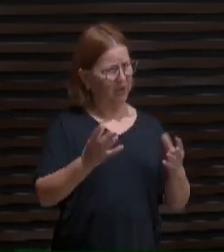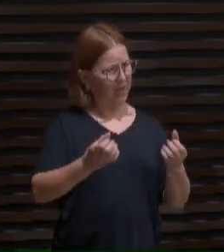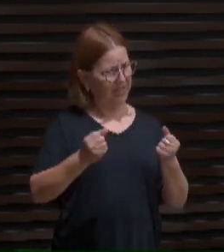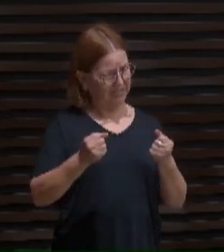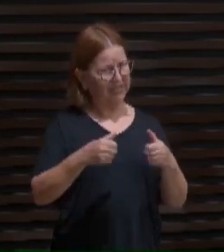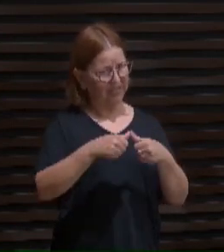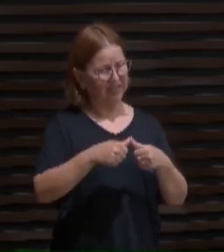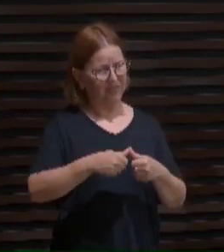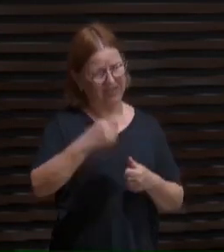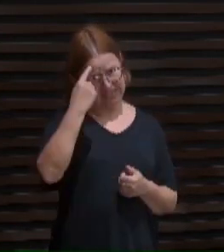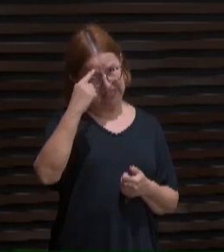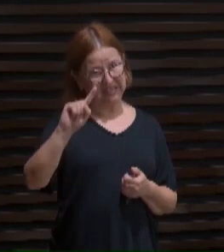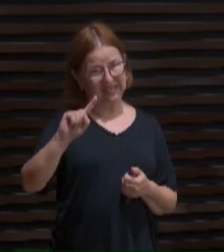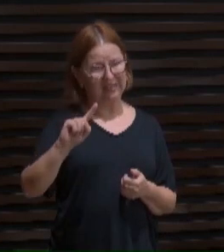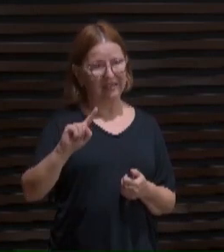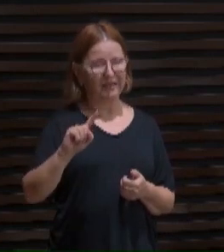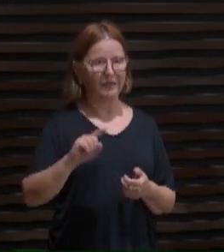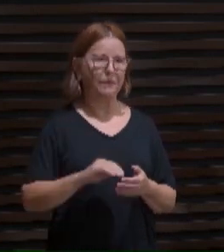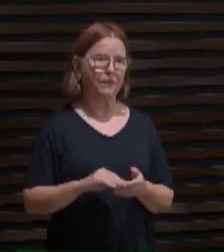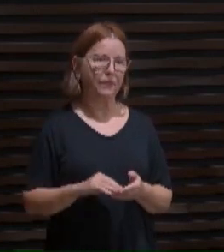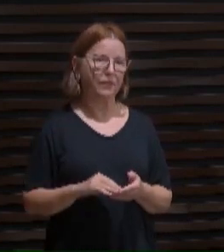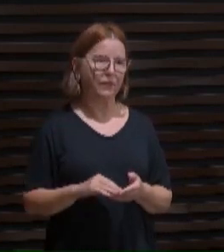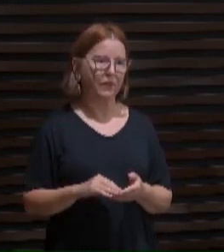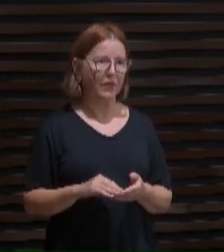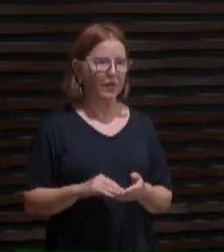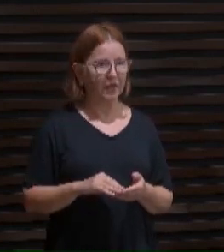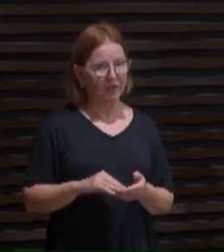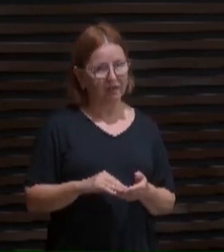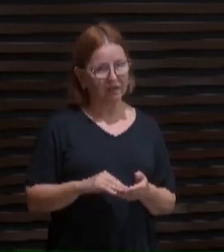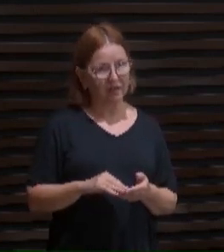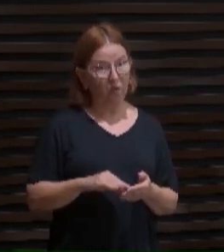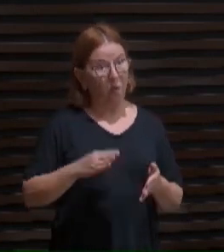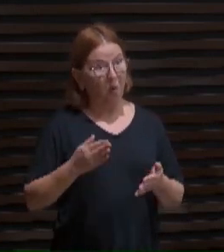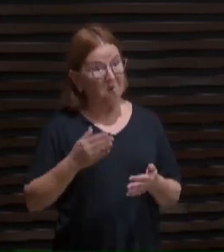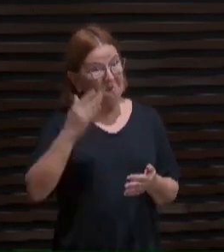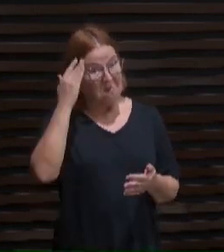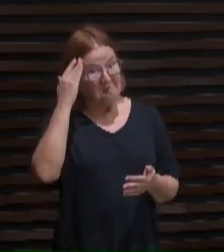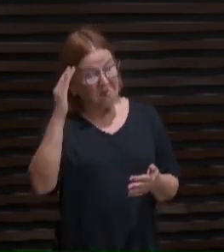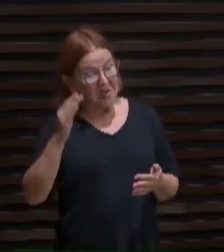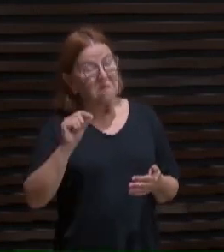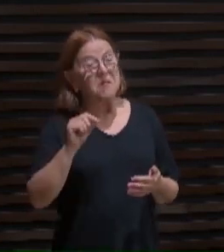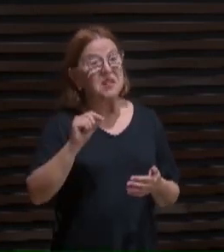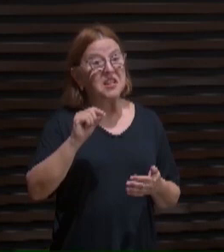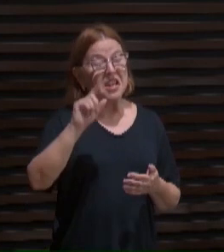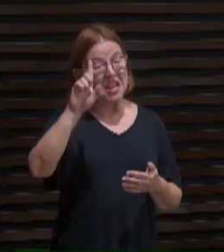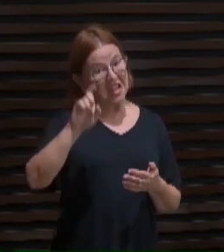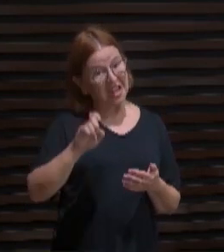rótulos ou que não saibam definir seu gênero ou